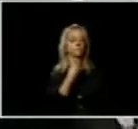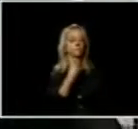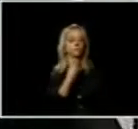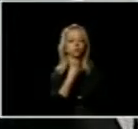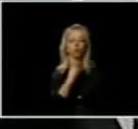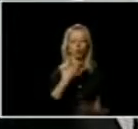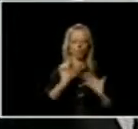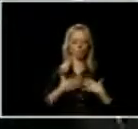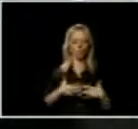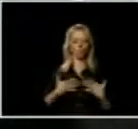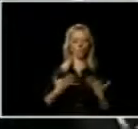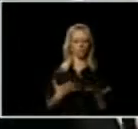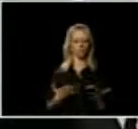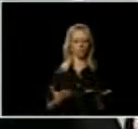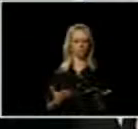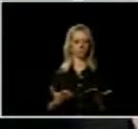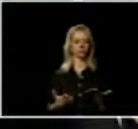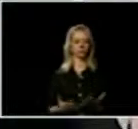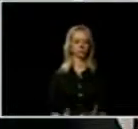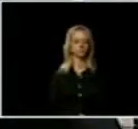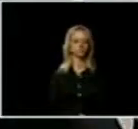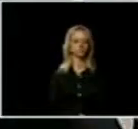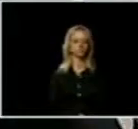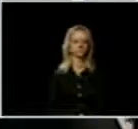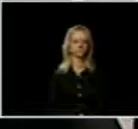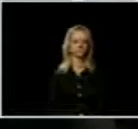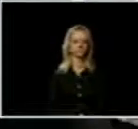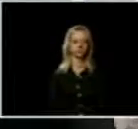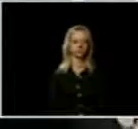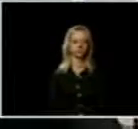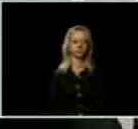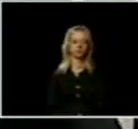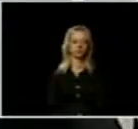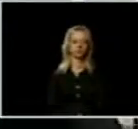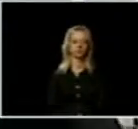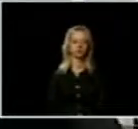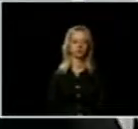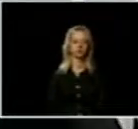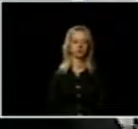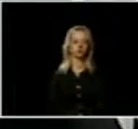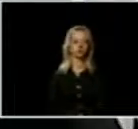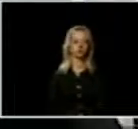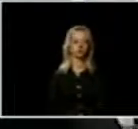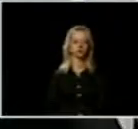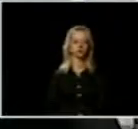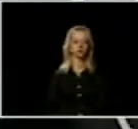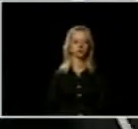conduta. Ele deve pautar principalmente,